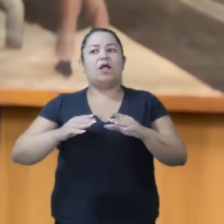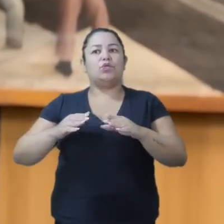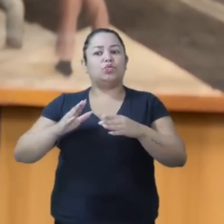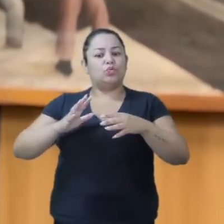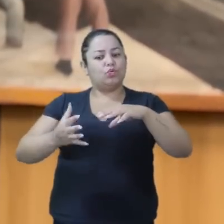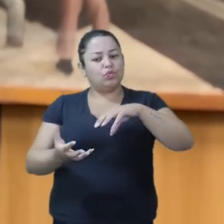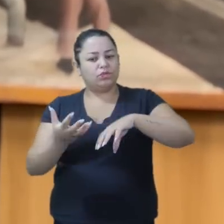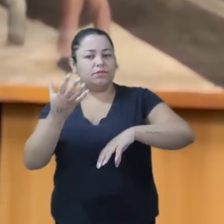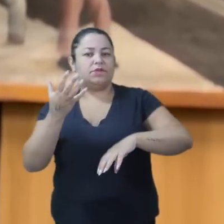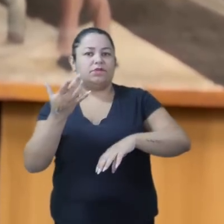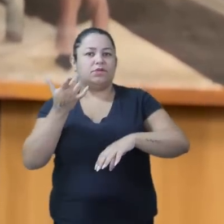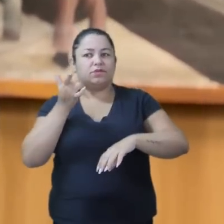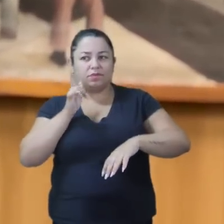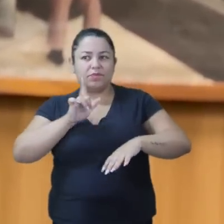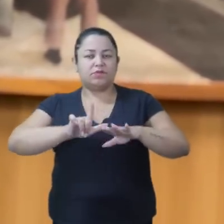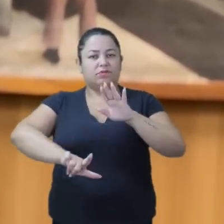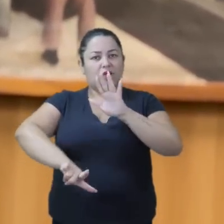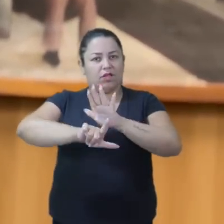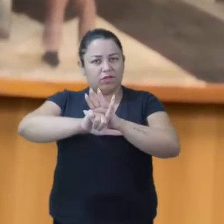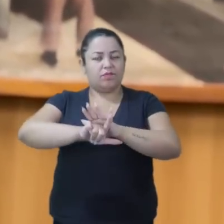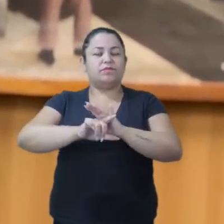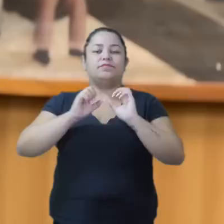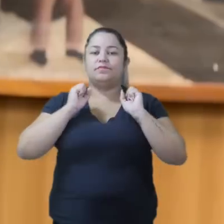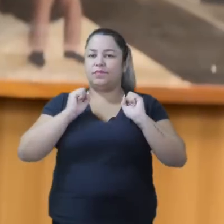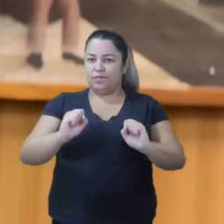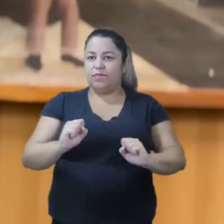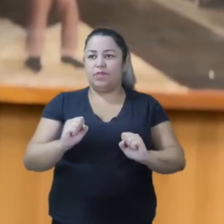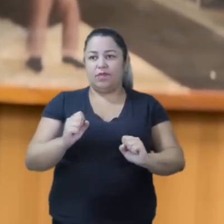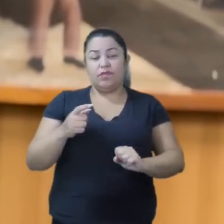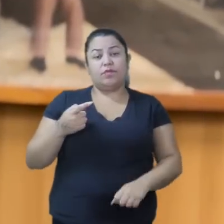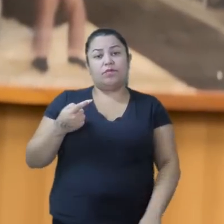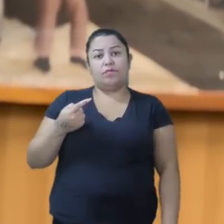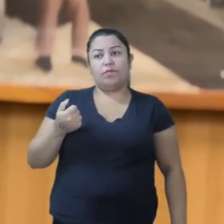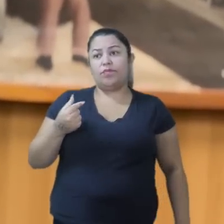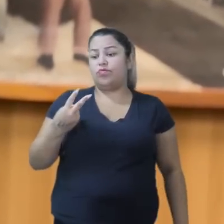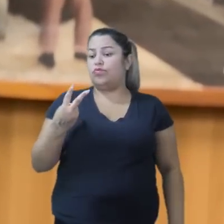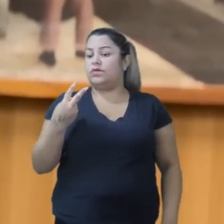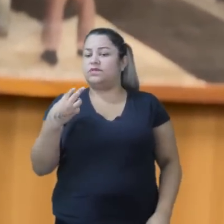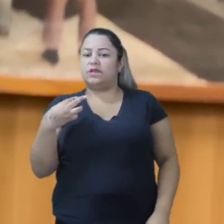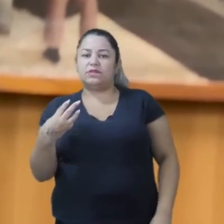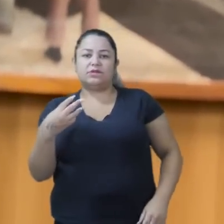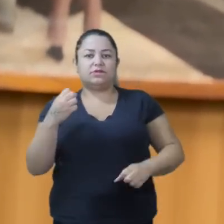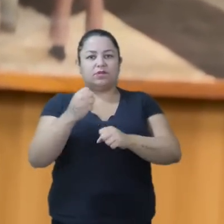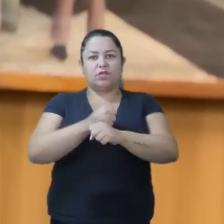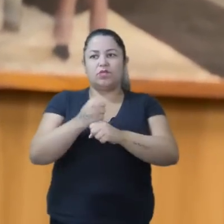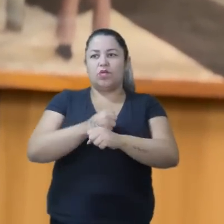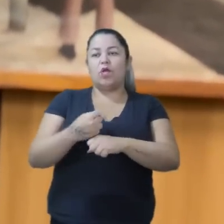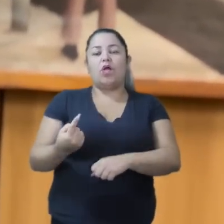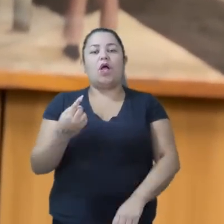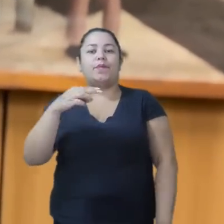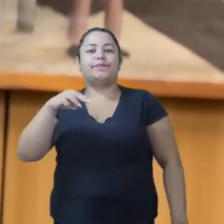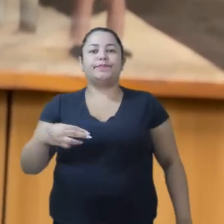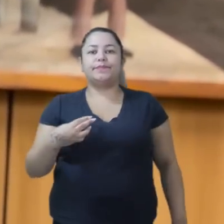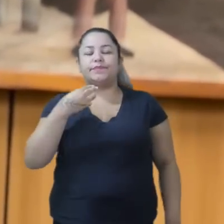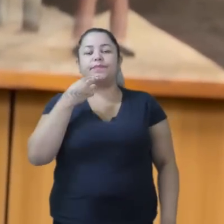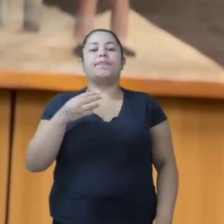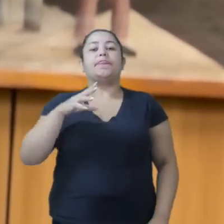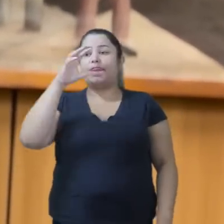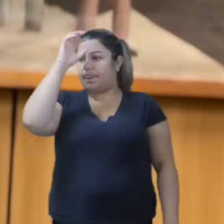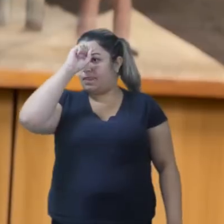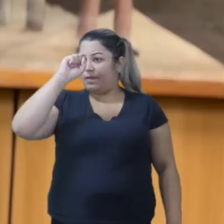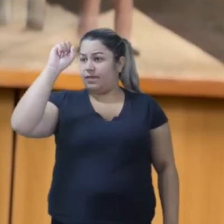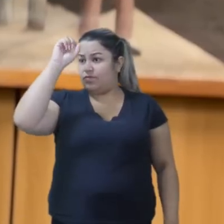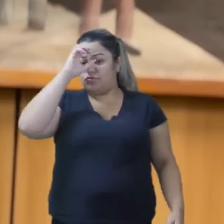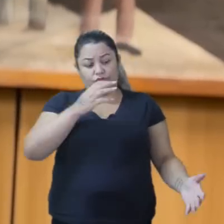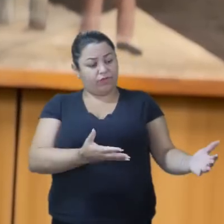readequação de novo desta lei, podendo aí em pouco tempo, 2, 3 anos, chegar a 1 milhão de aprendizes no Brasil. Tudo